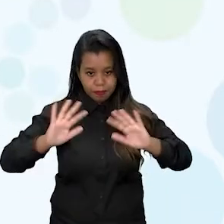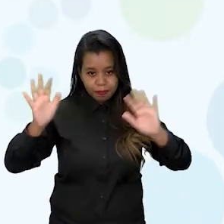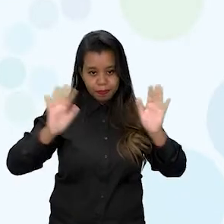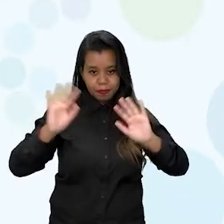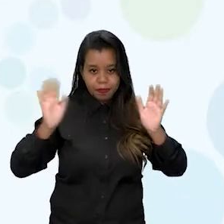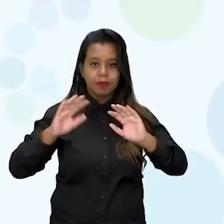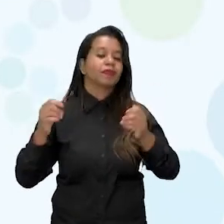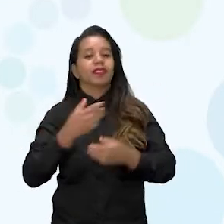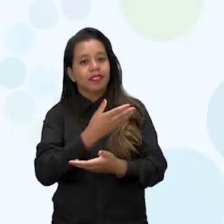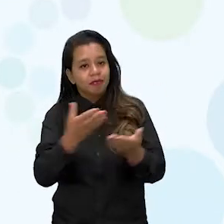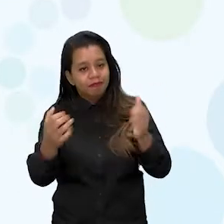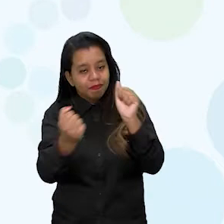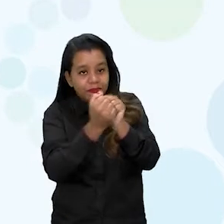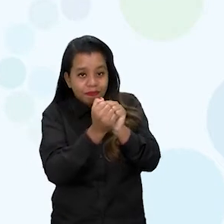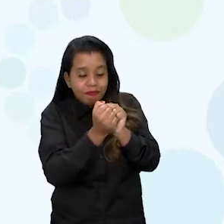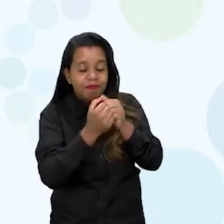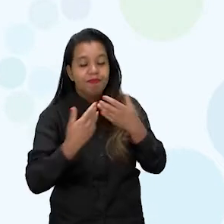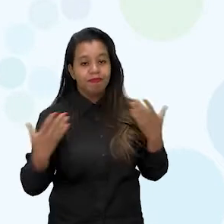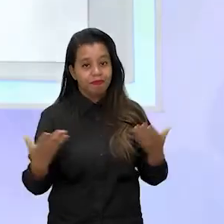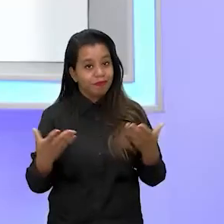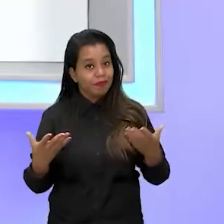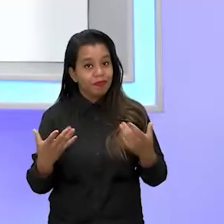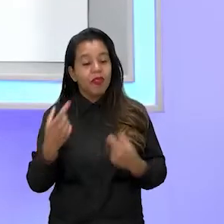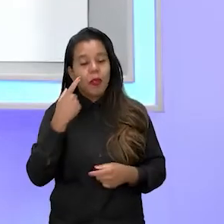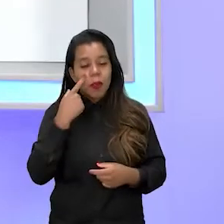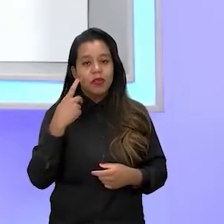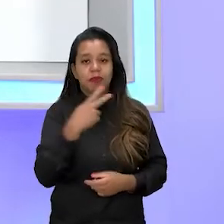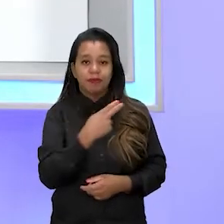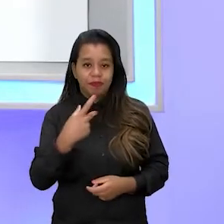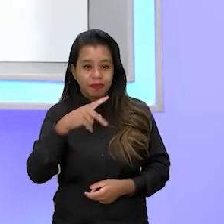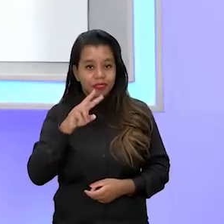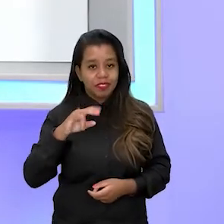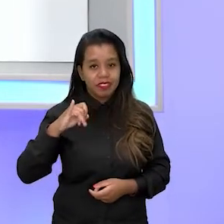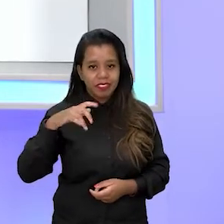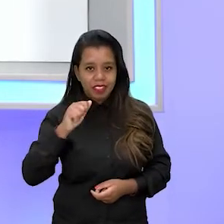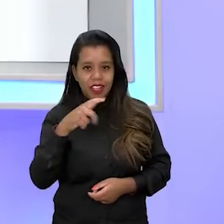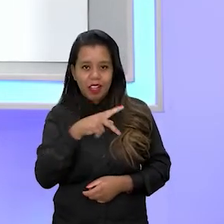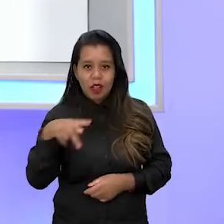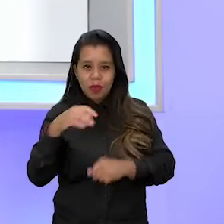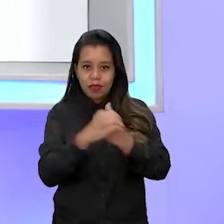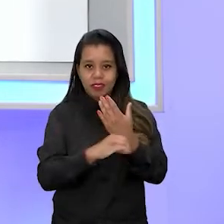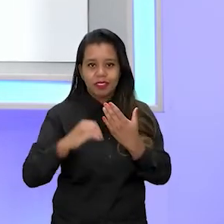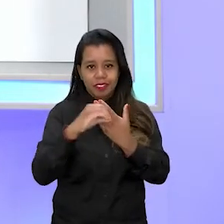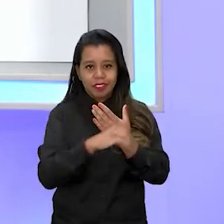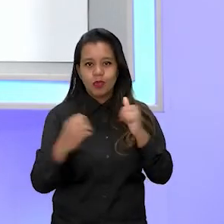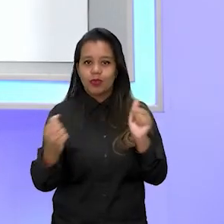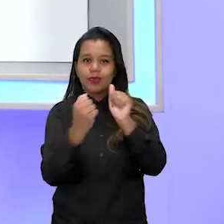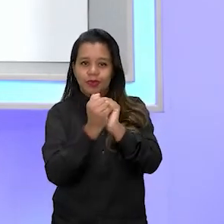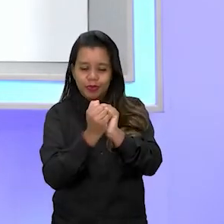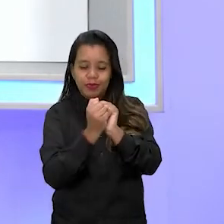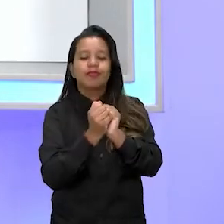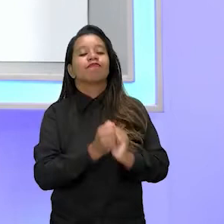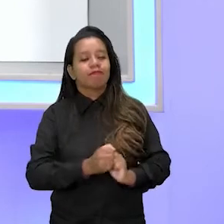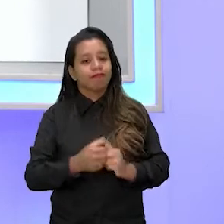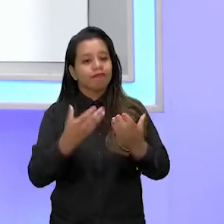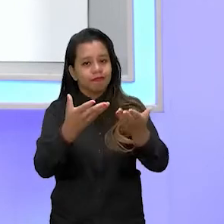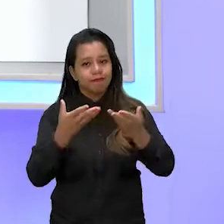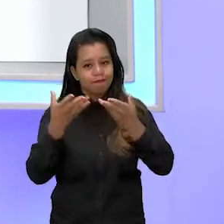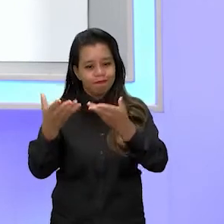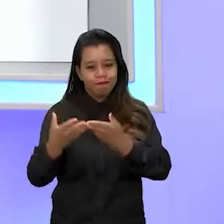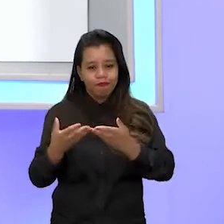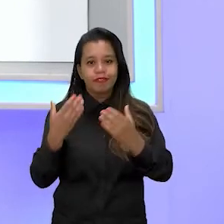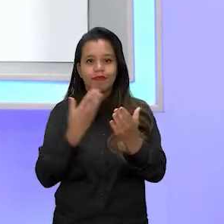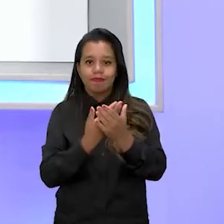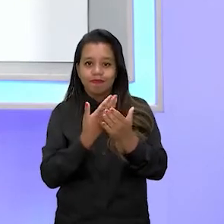Oi, gente, que bom que vocês chegaram aqui para a nossa aula. Eu sou Viviane, a professora de vocês aqui pelo Centro de Mídias. Sejam todos muito bem-vindos. Nós vamos começar a nossa